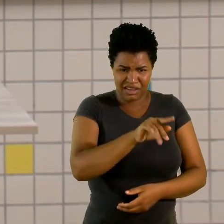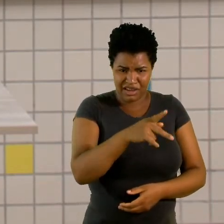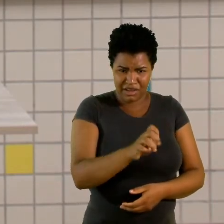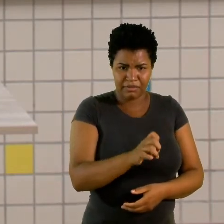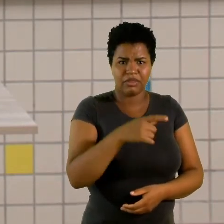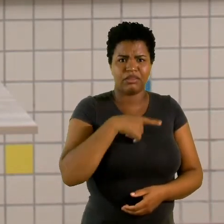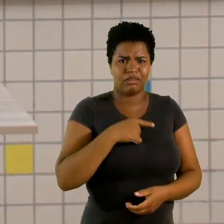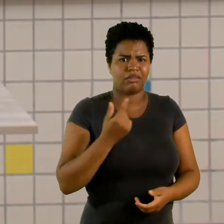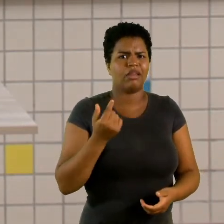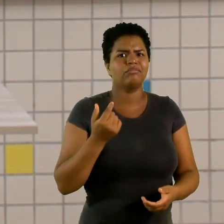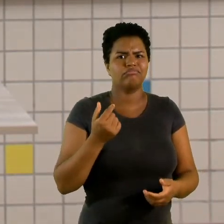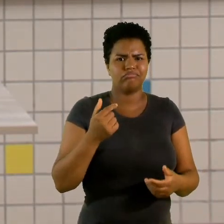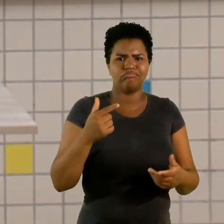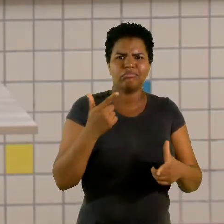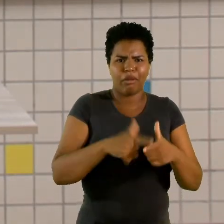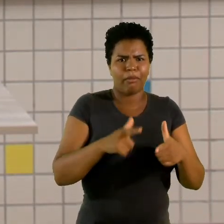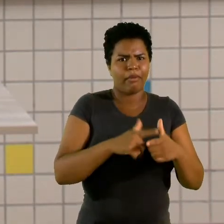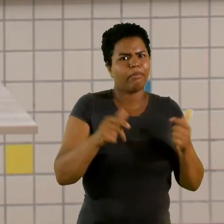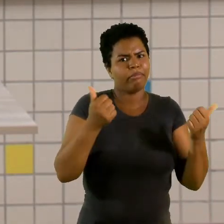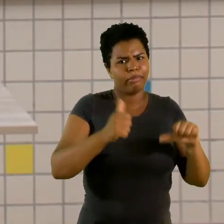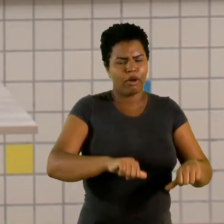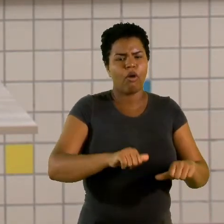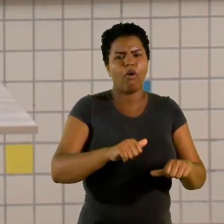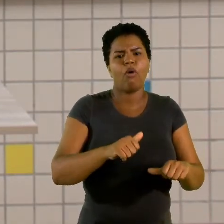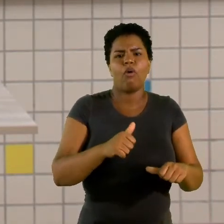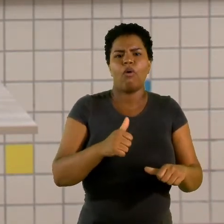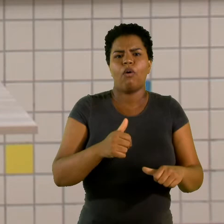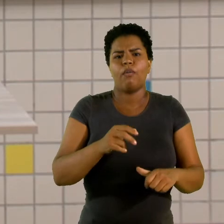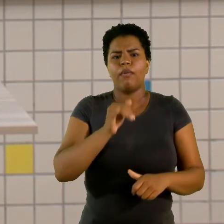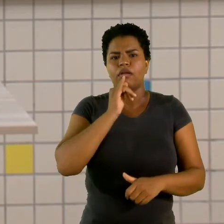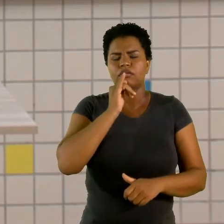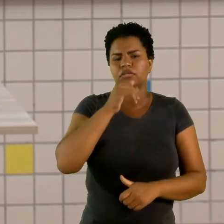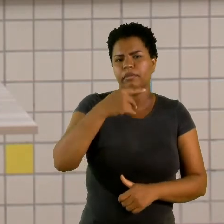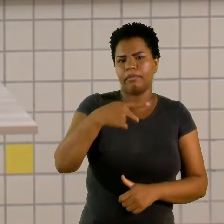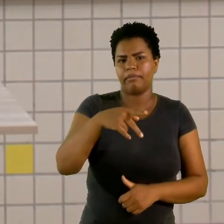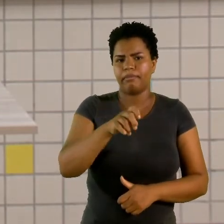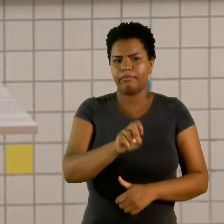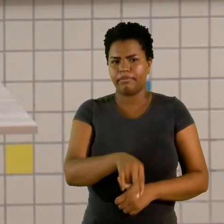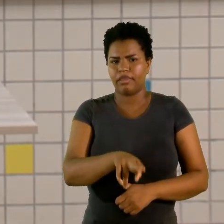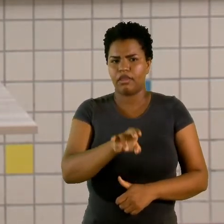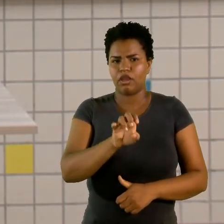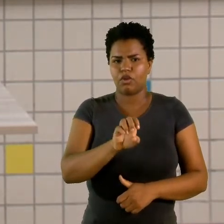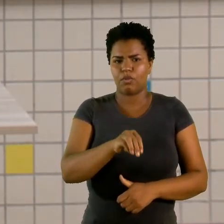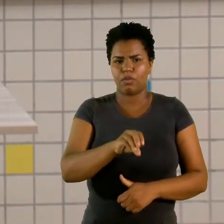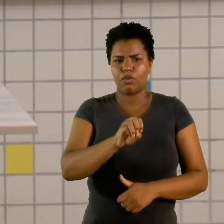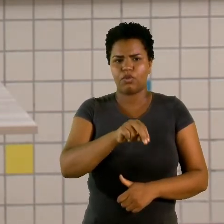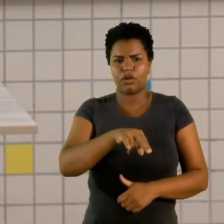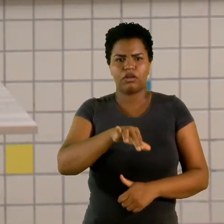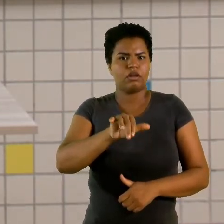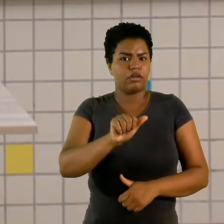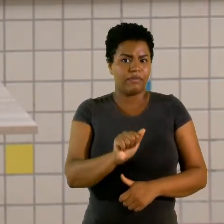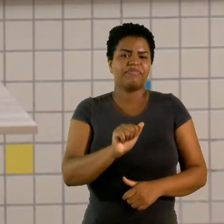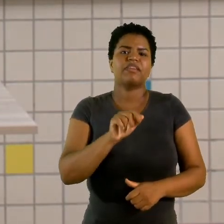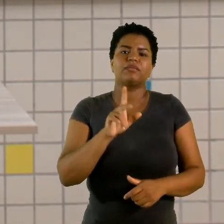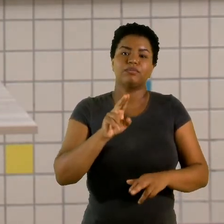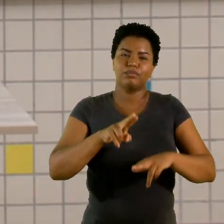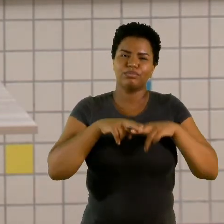sérias complicações como que pneumonia, né? Mas é a mesma coisa, por isso que é